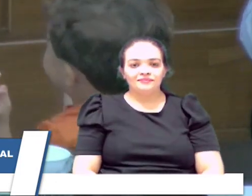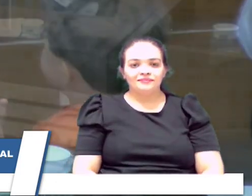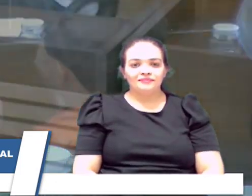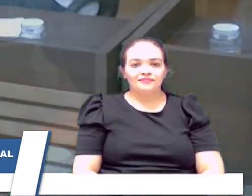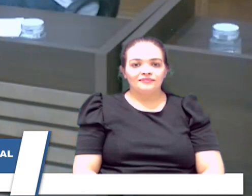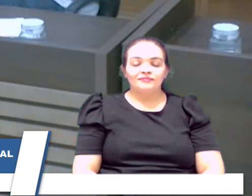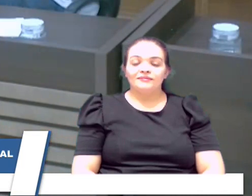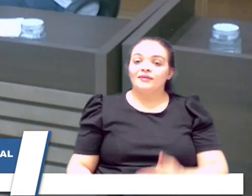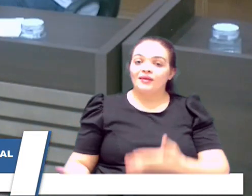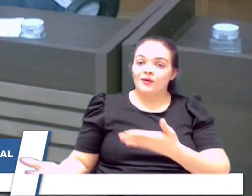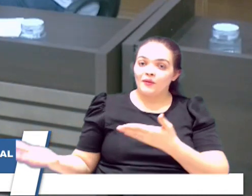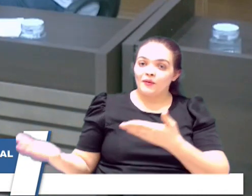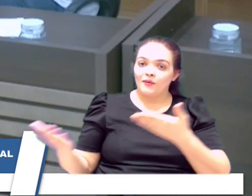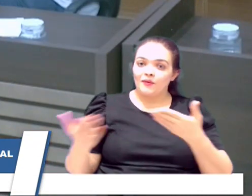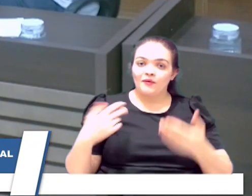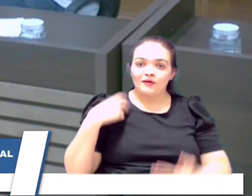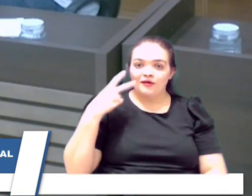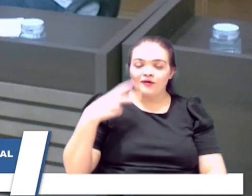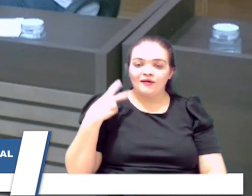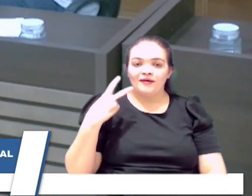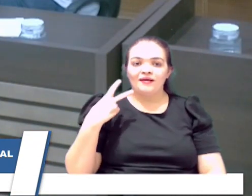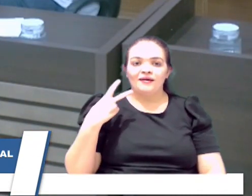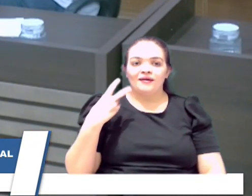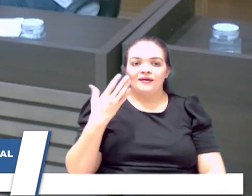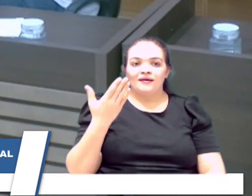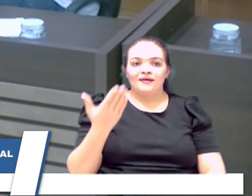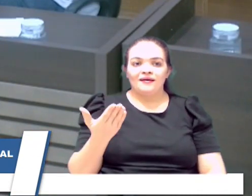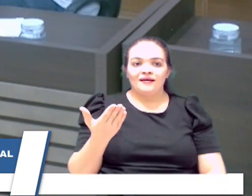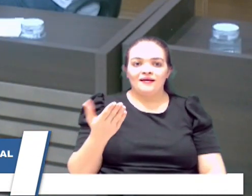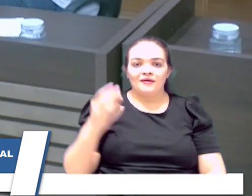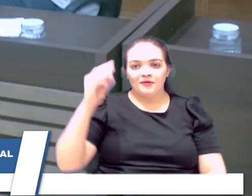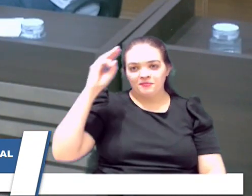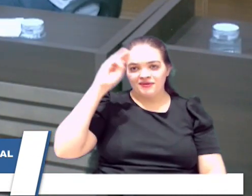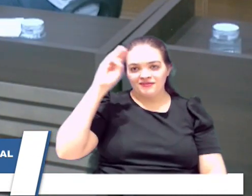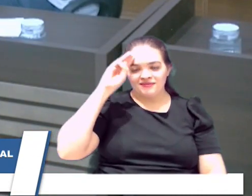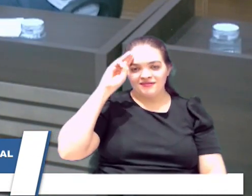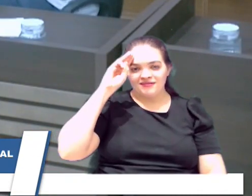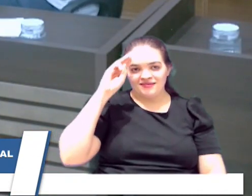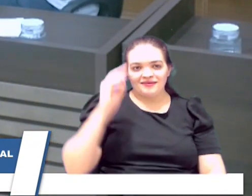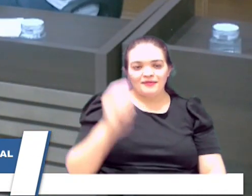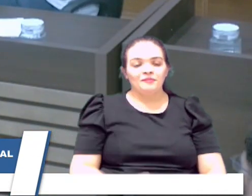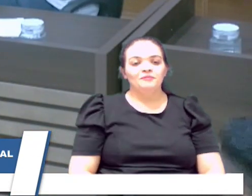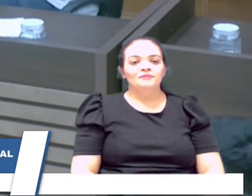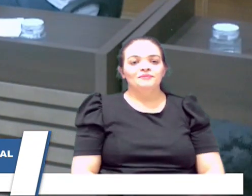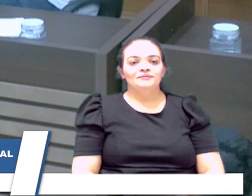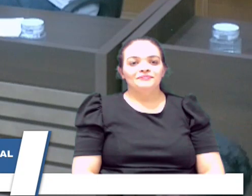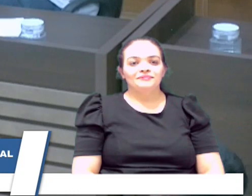Quero passar para o vereador do União Brasil, Marcelo Tide.